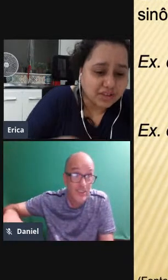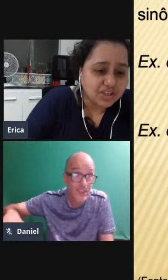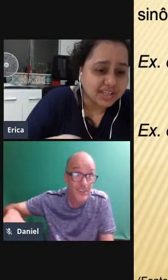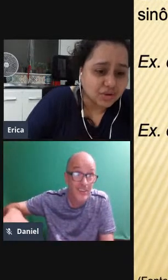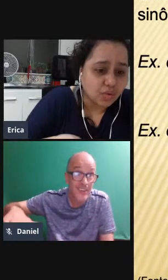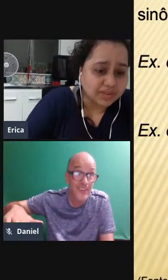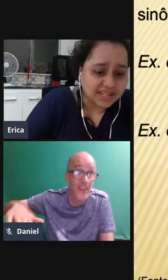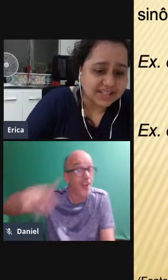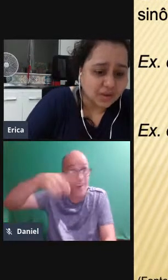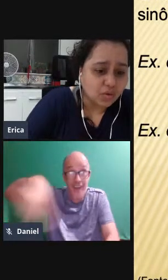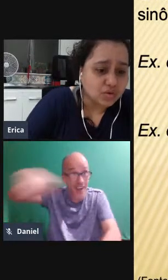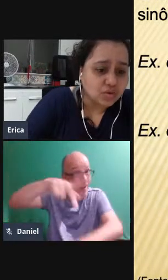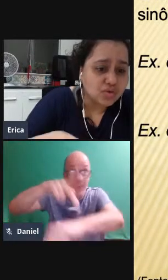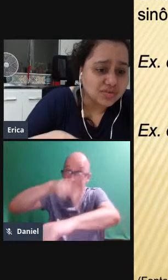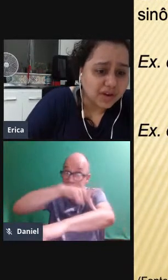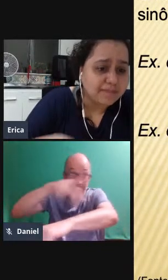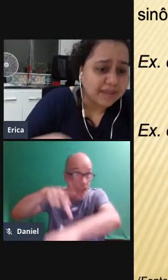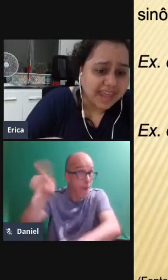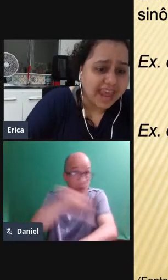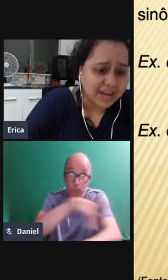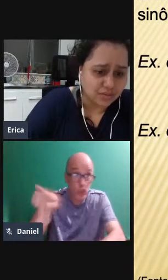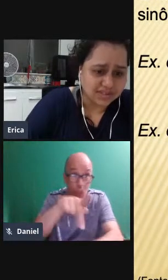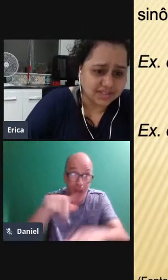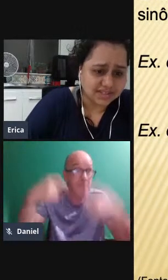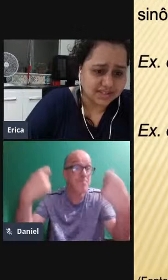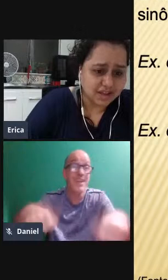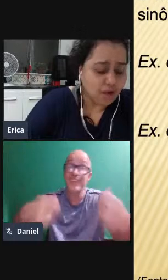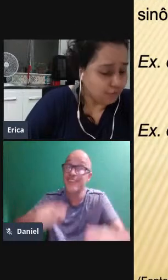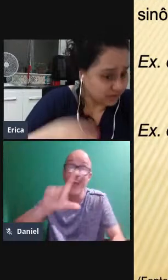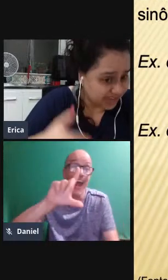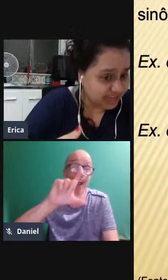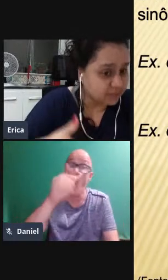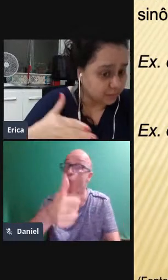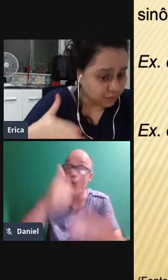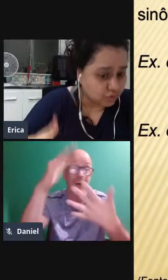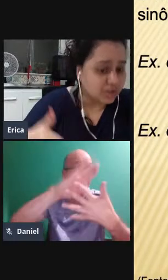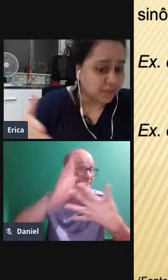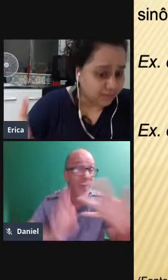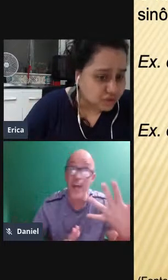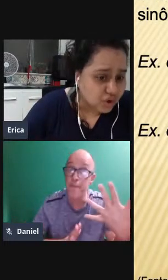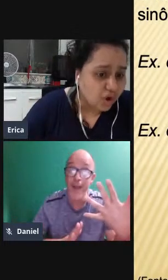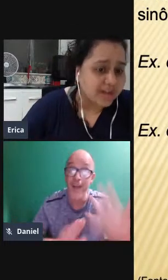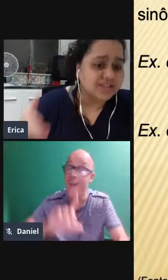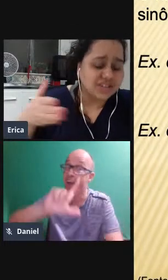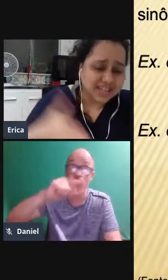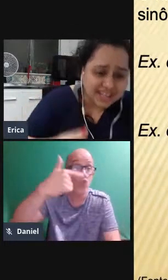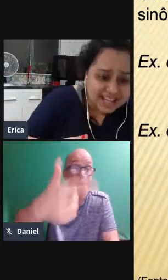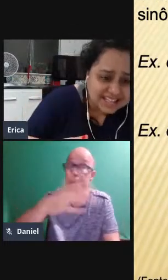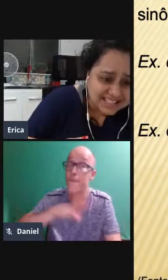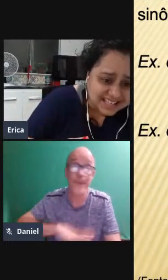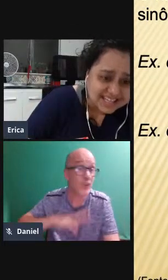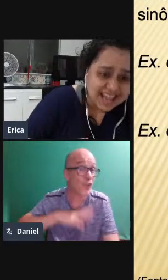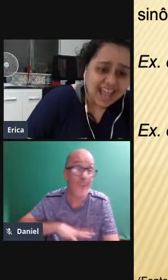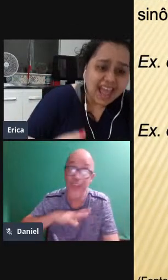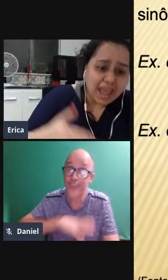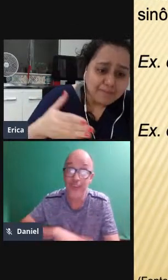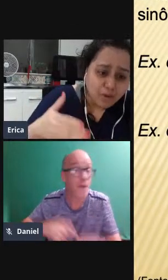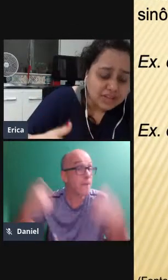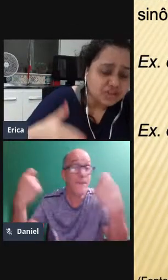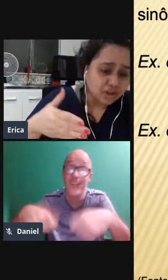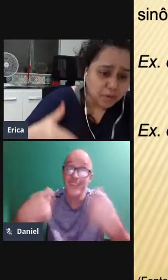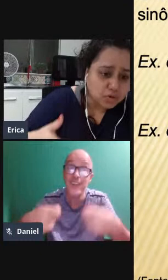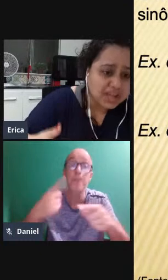É importante que isso aconteça. Então, quando os surdos forem pequenos, vocês, futuras professoras de crianças,